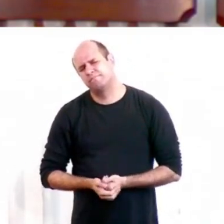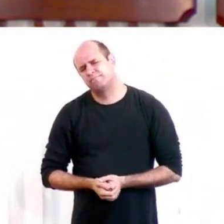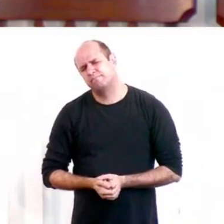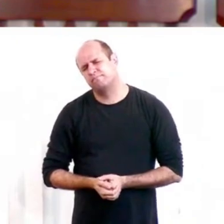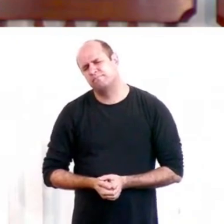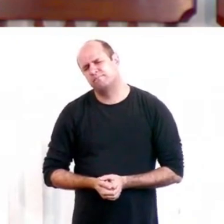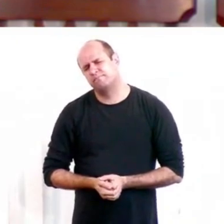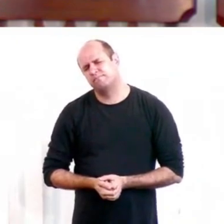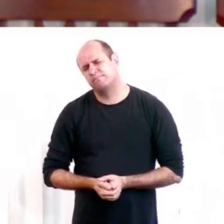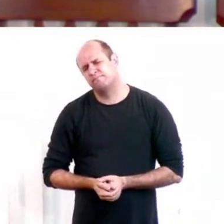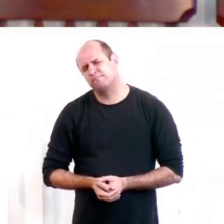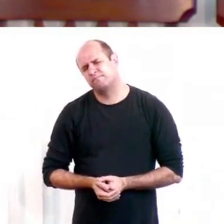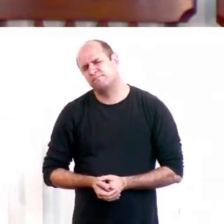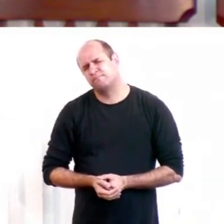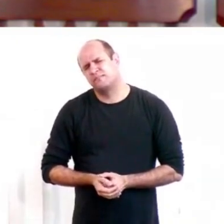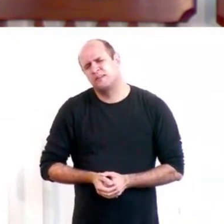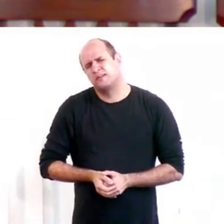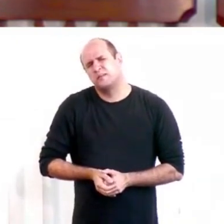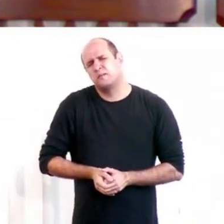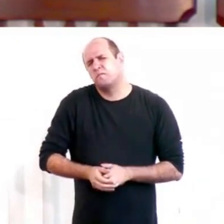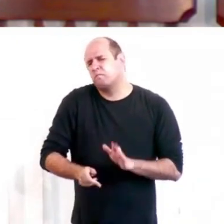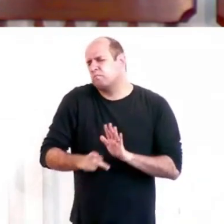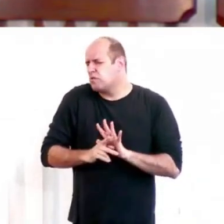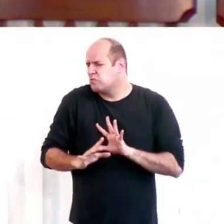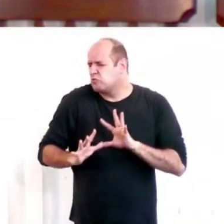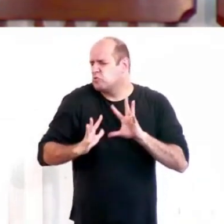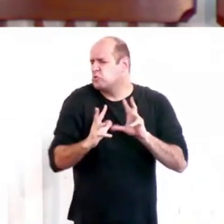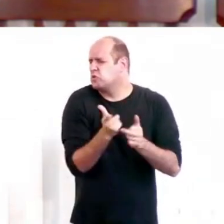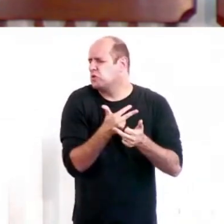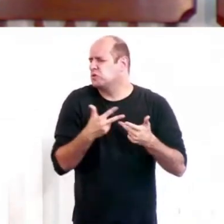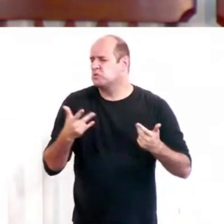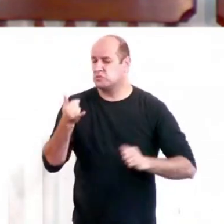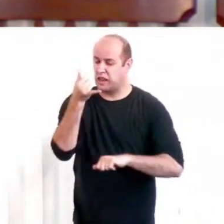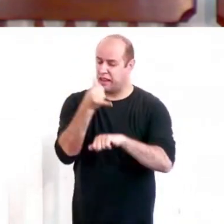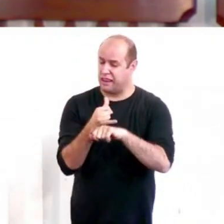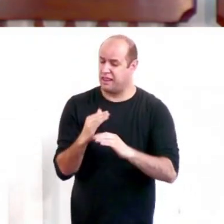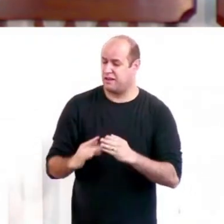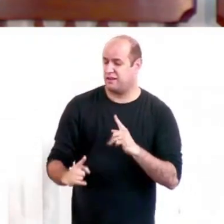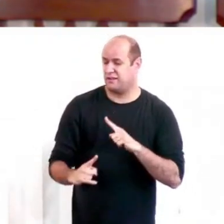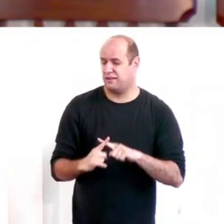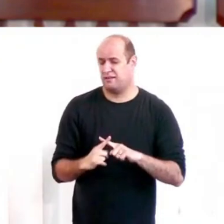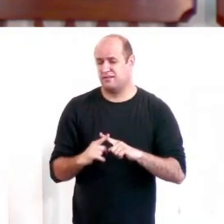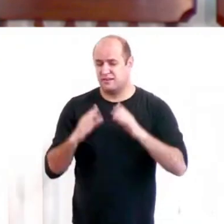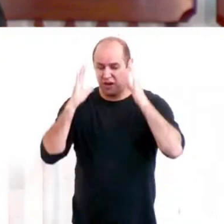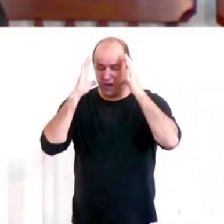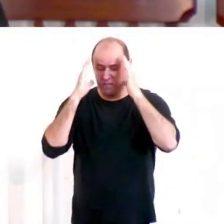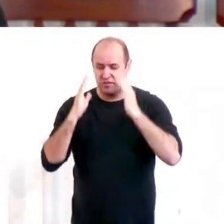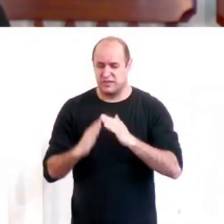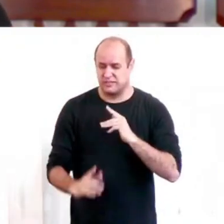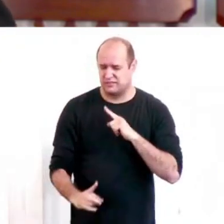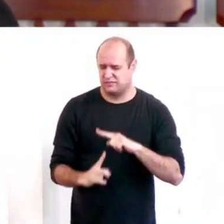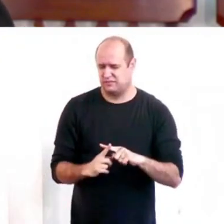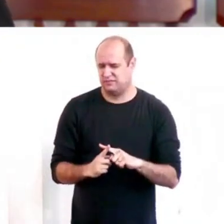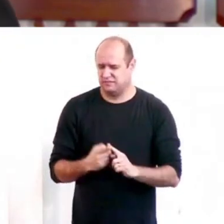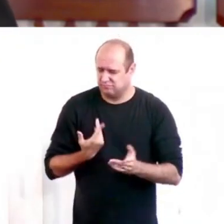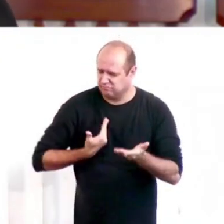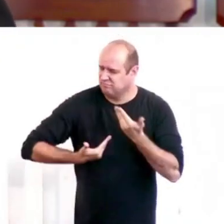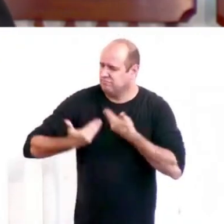Ele subsiste em todas as coisas, Ele é o cabeça da igreja. Volte a ter uma relação com o nosso